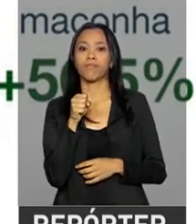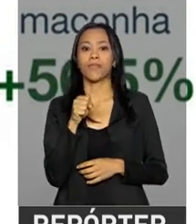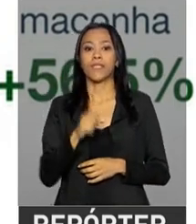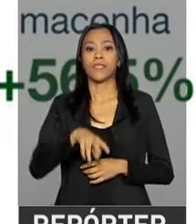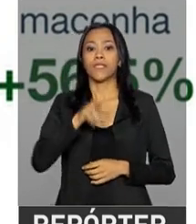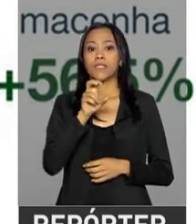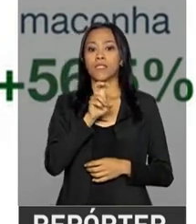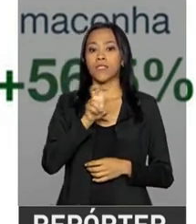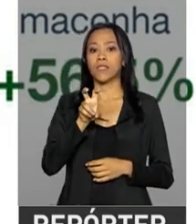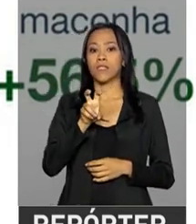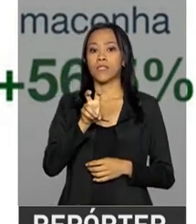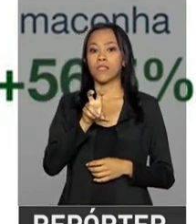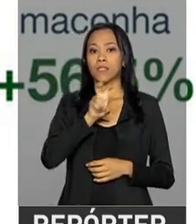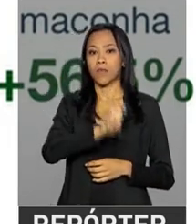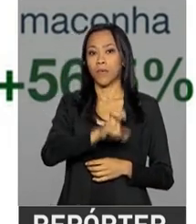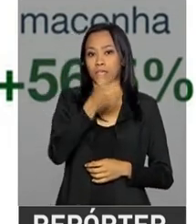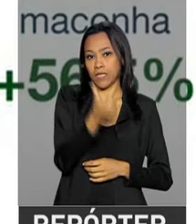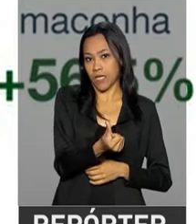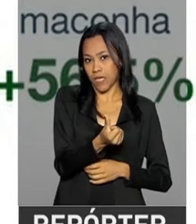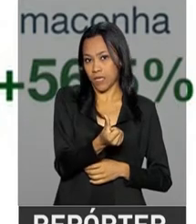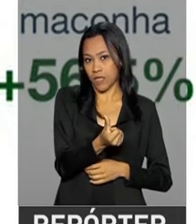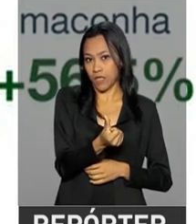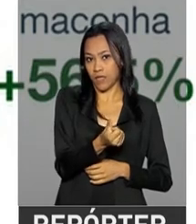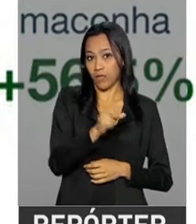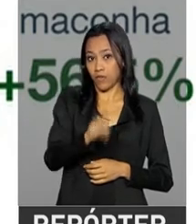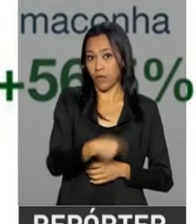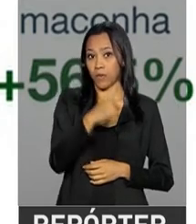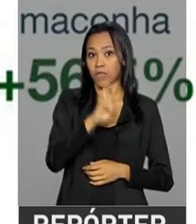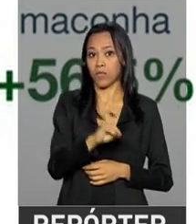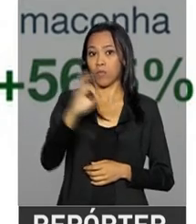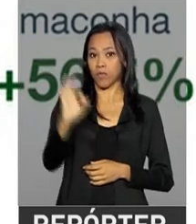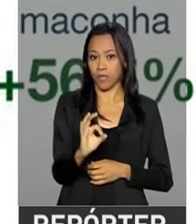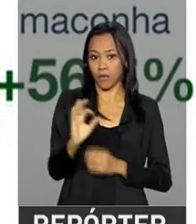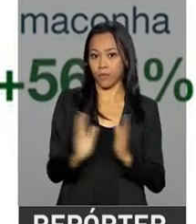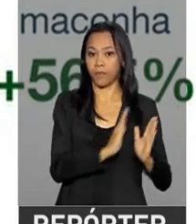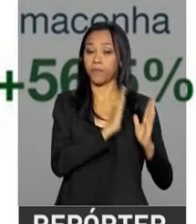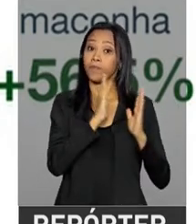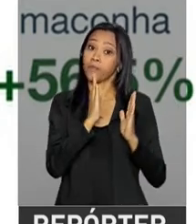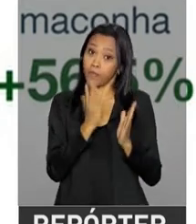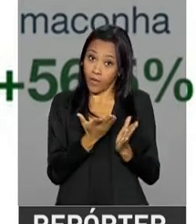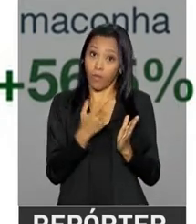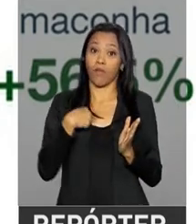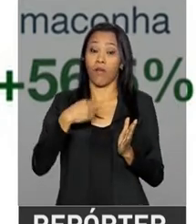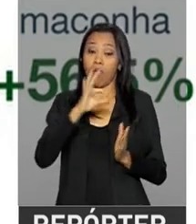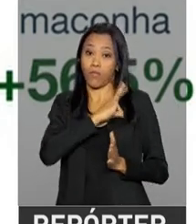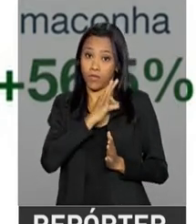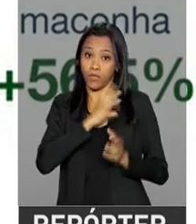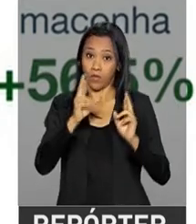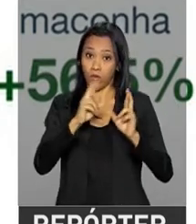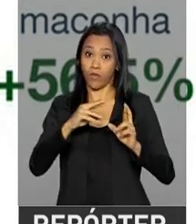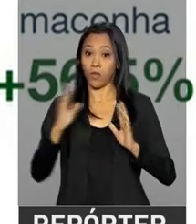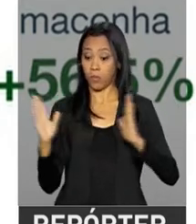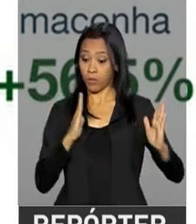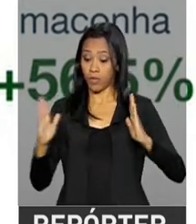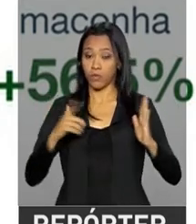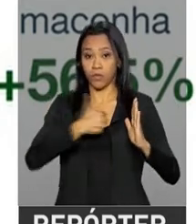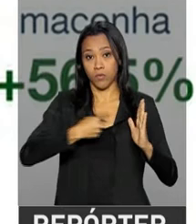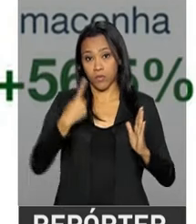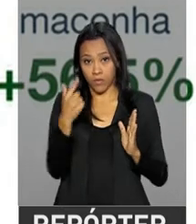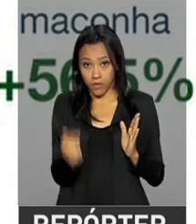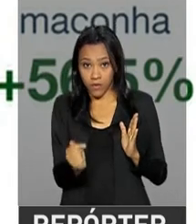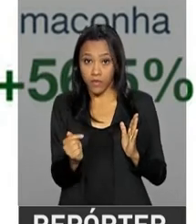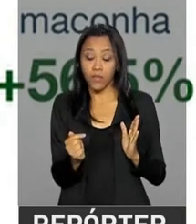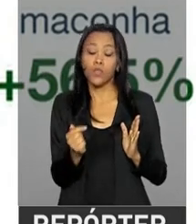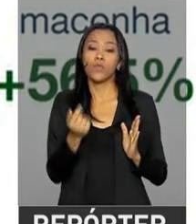55 56% 56,5 por cento então a prf registrou durante o ano de 2017 um